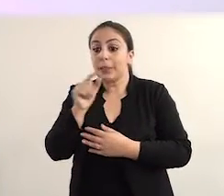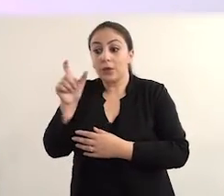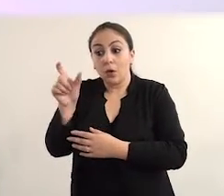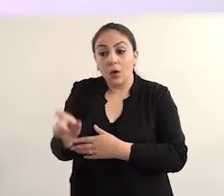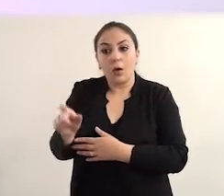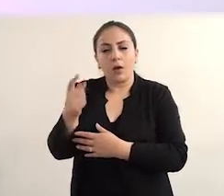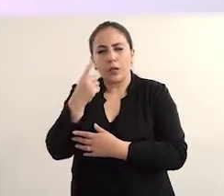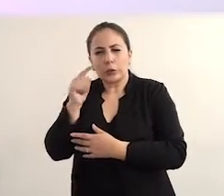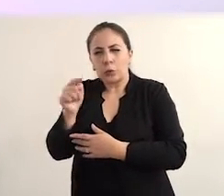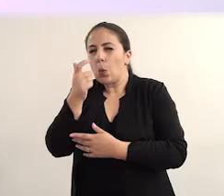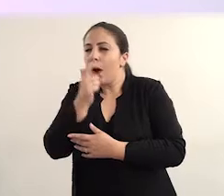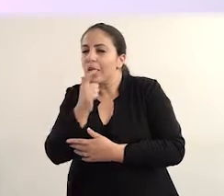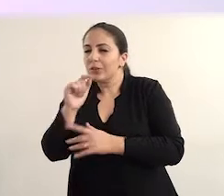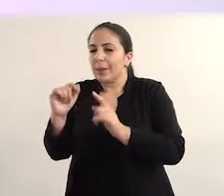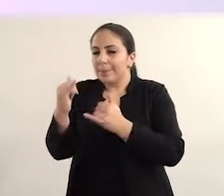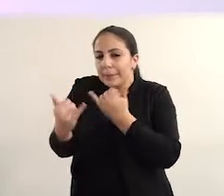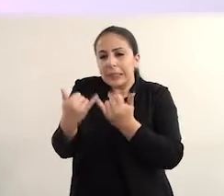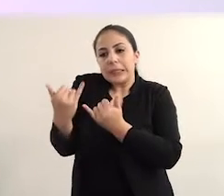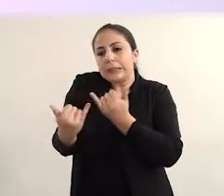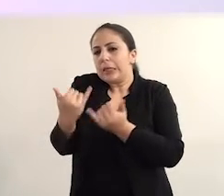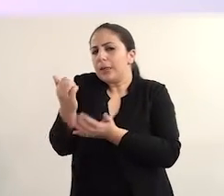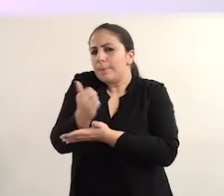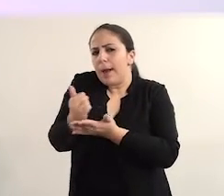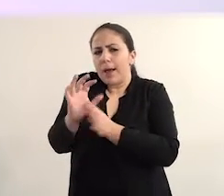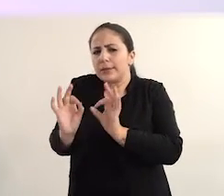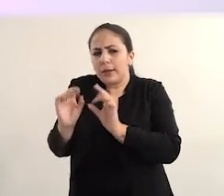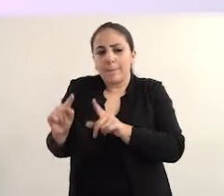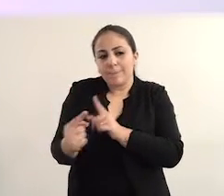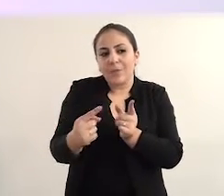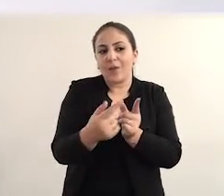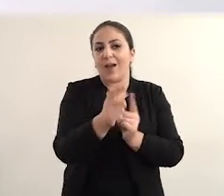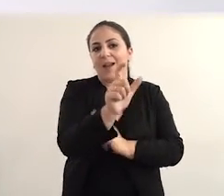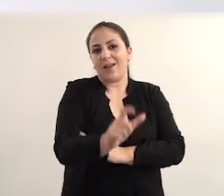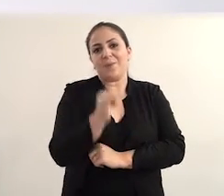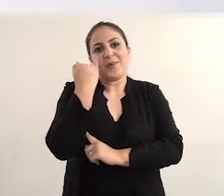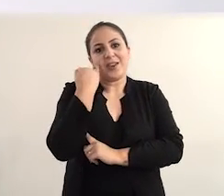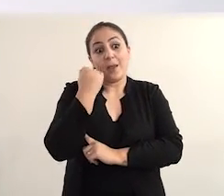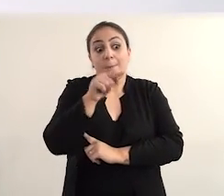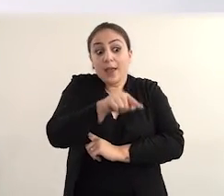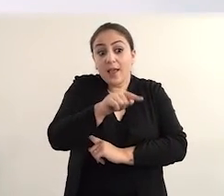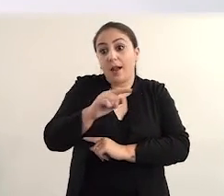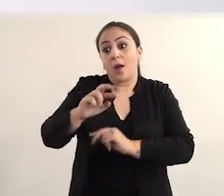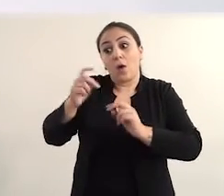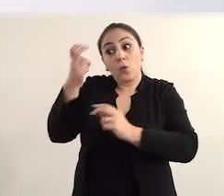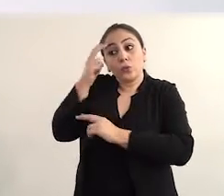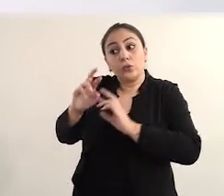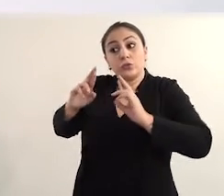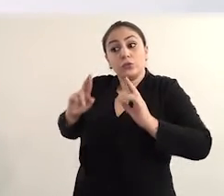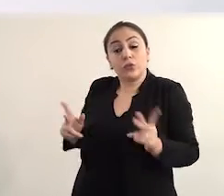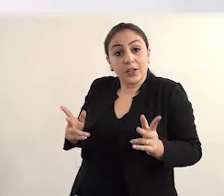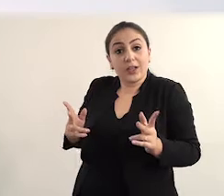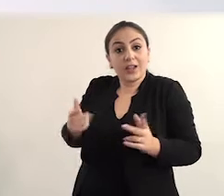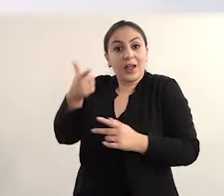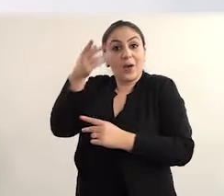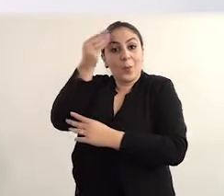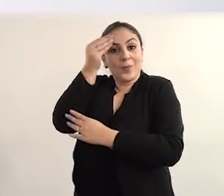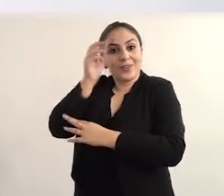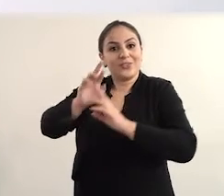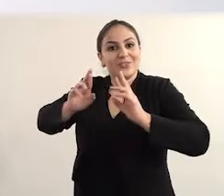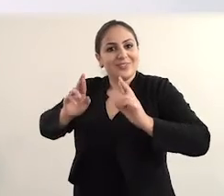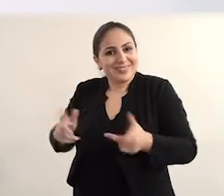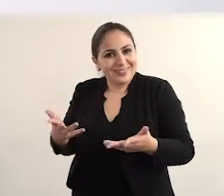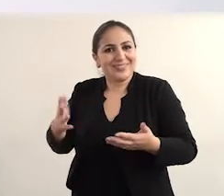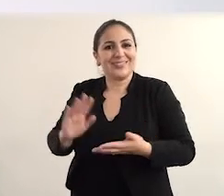olha, talvez para ti é uma brincadeira, porque é uma brincadeira de ouvinte, mas para ela é uma cultura diferente, ela entendeu de outra forma,